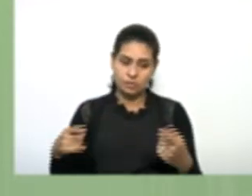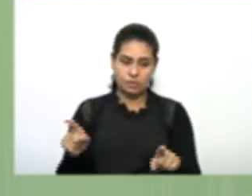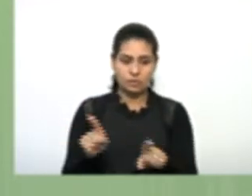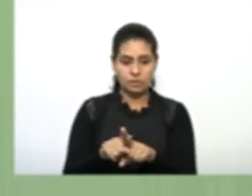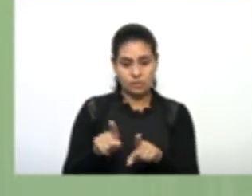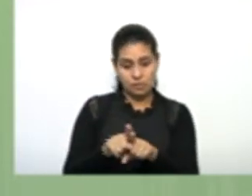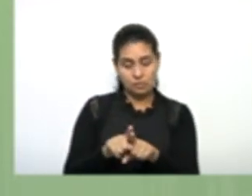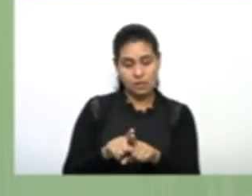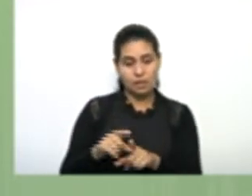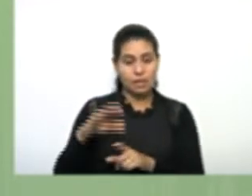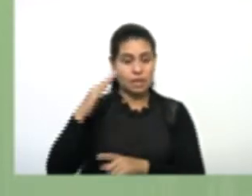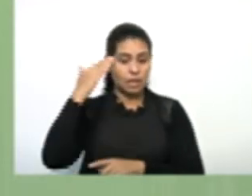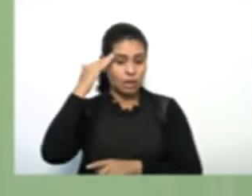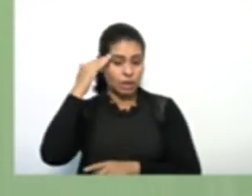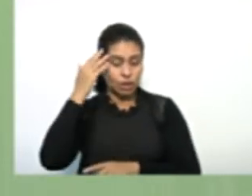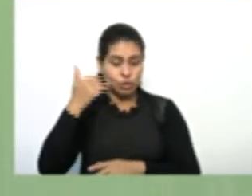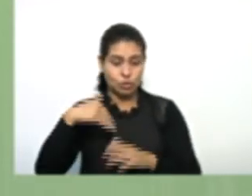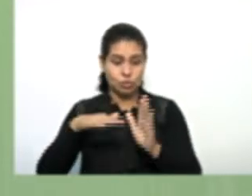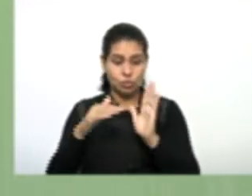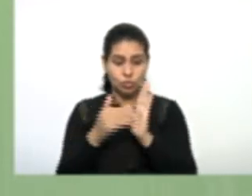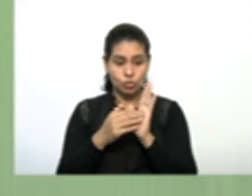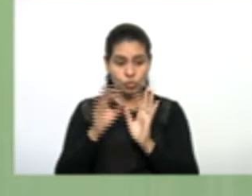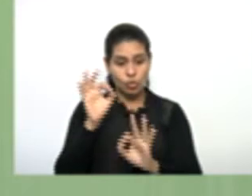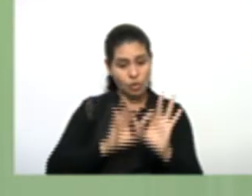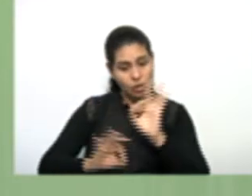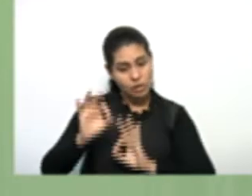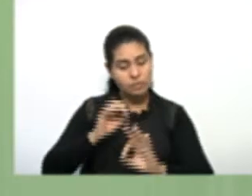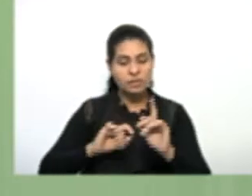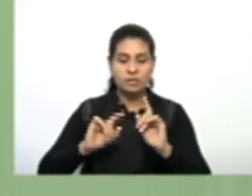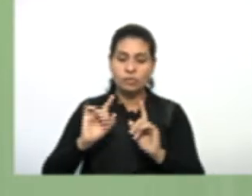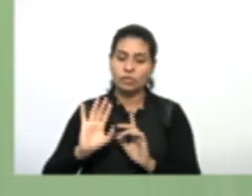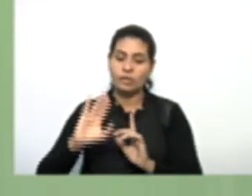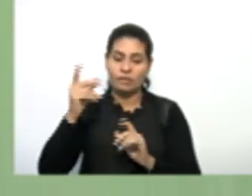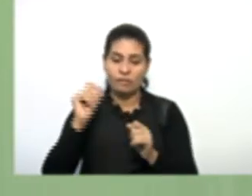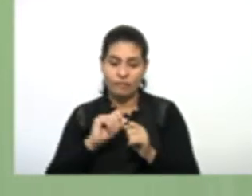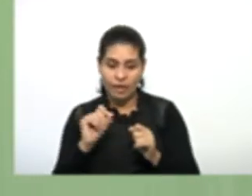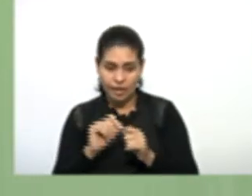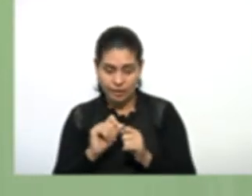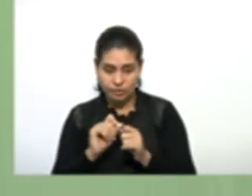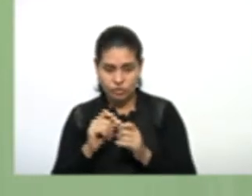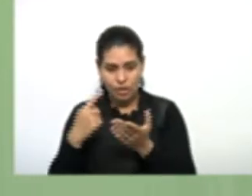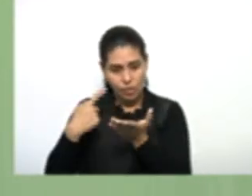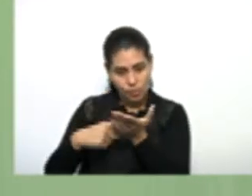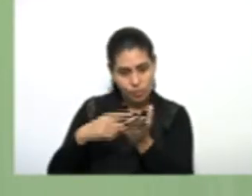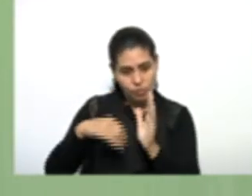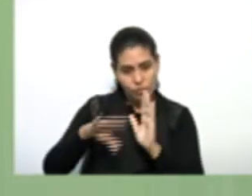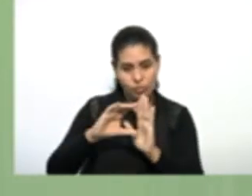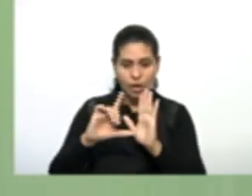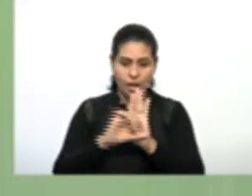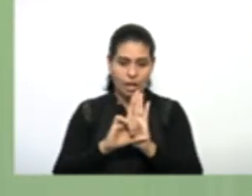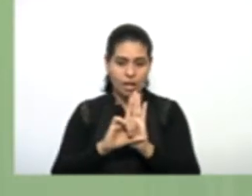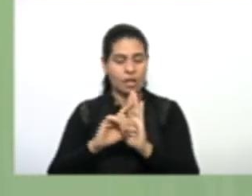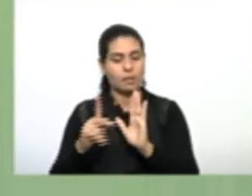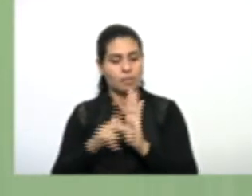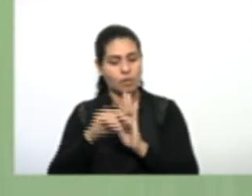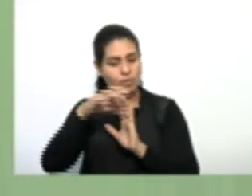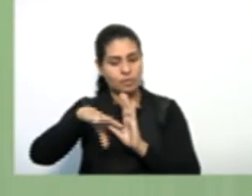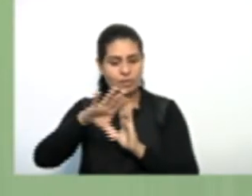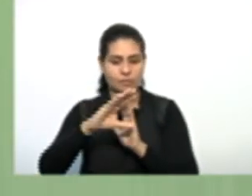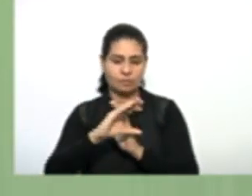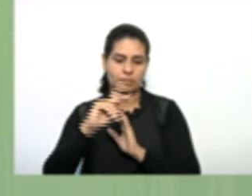A gente entende que são suas operações que são realizadas e tributadas de acordo com a legislação vigente.